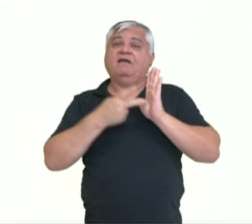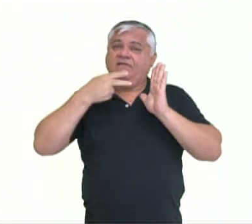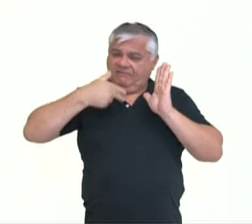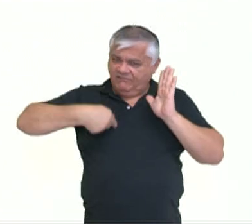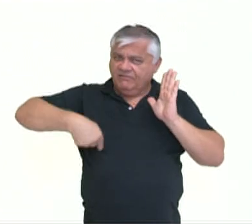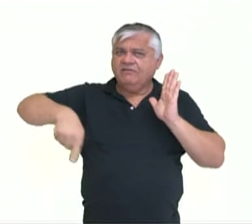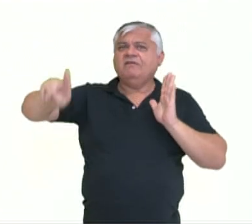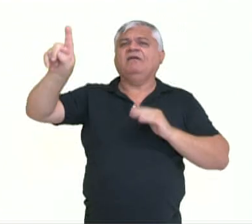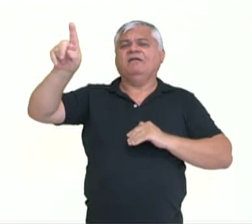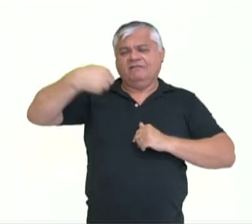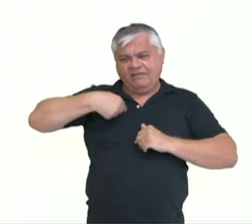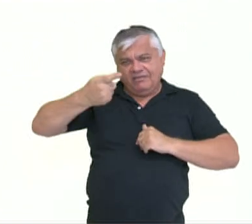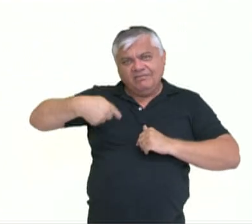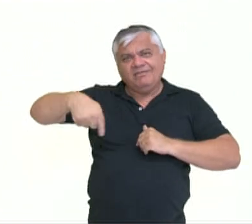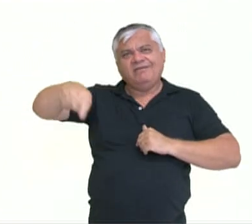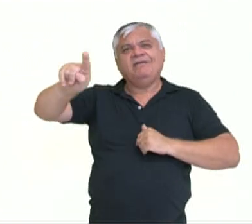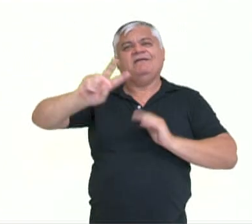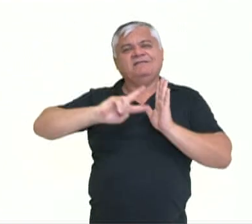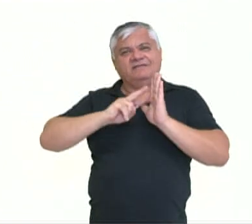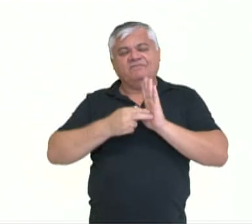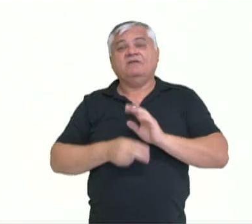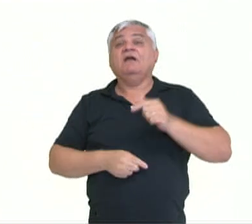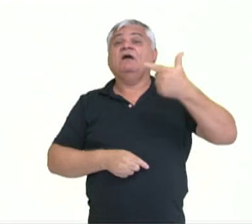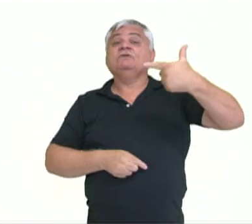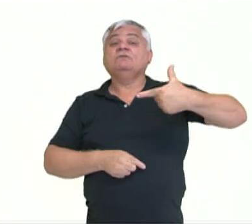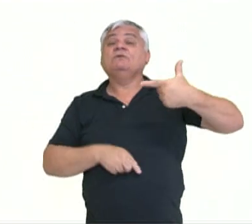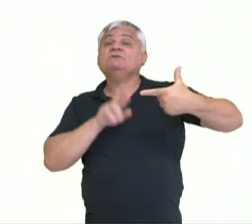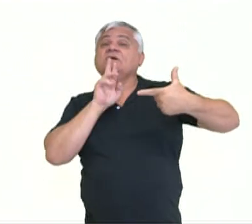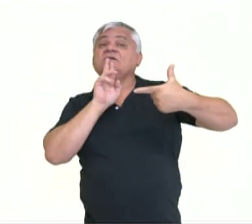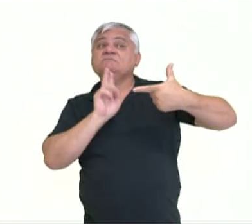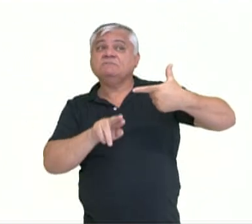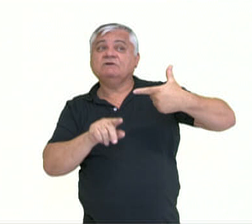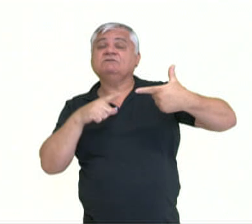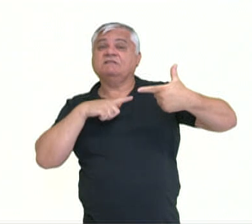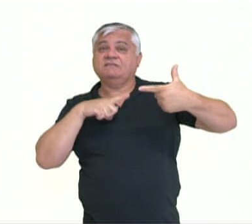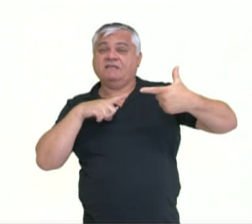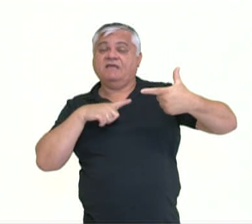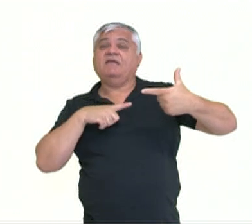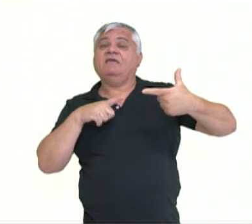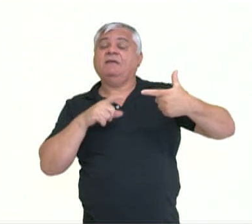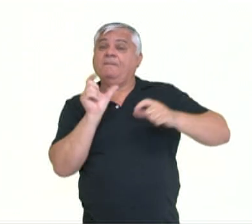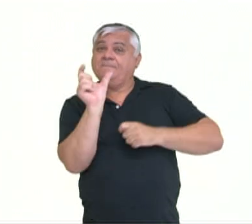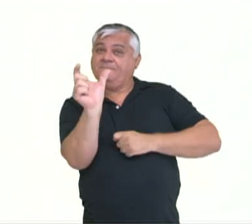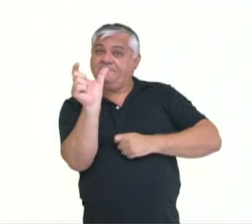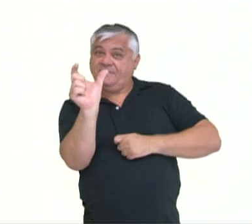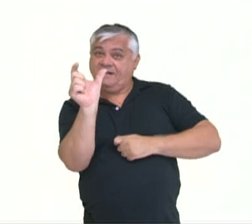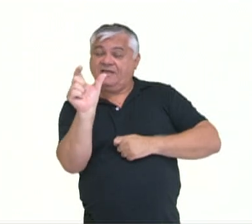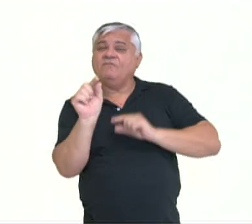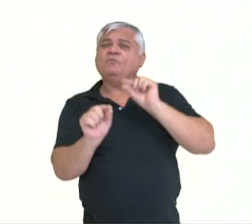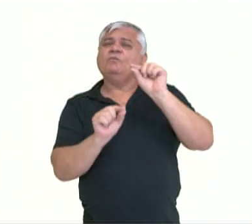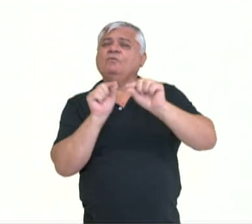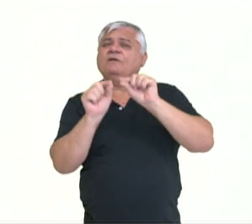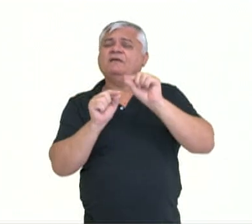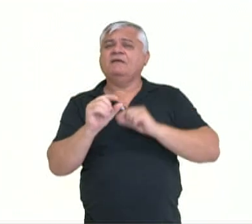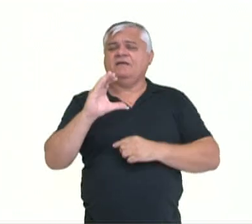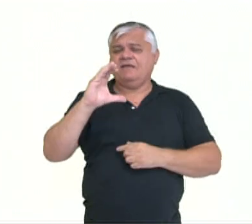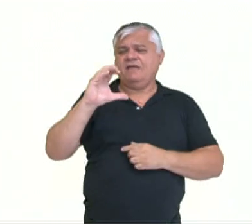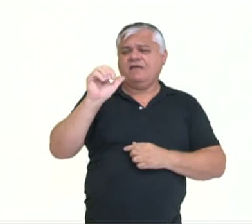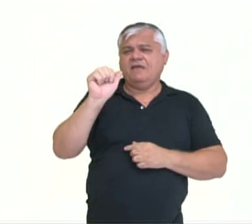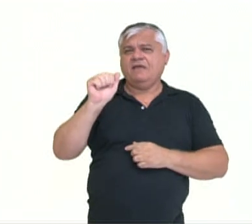ir. Bien, en la 2. Temos aí os versos e a pergunta é: qual é